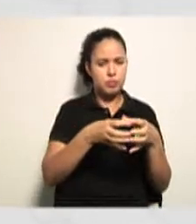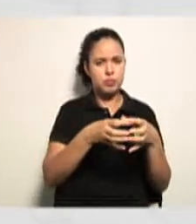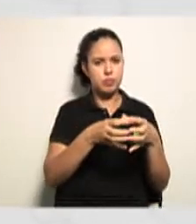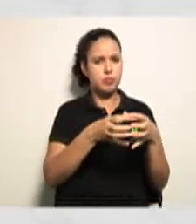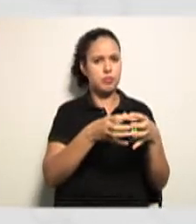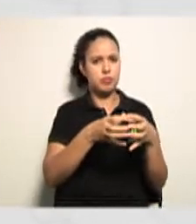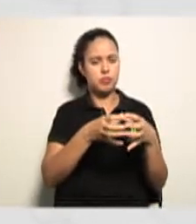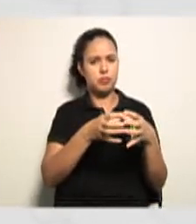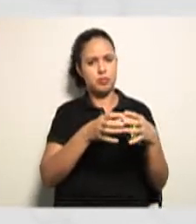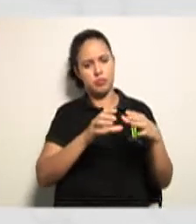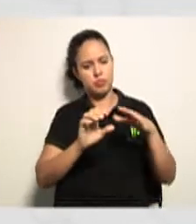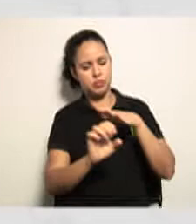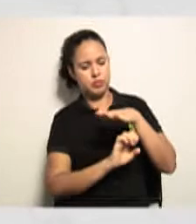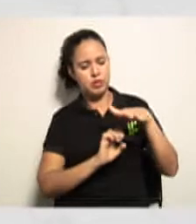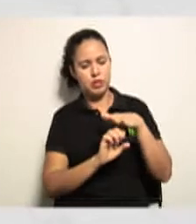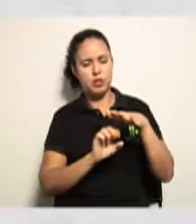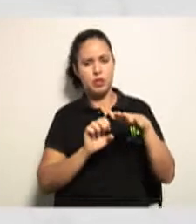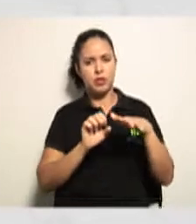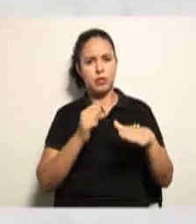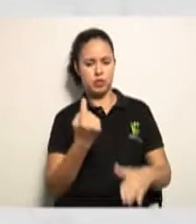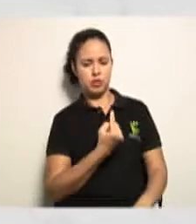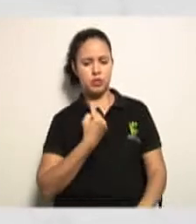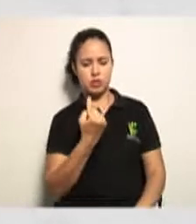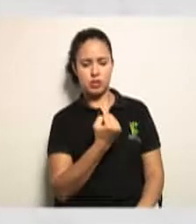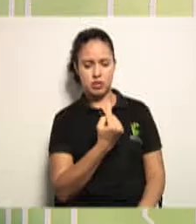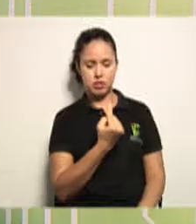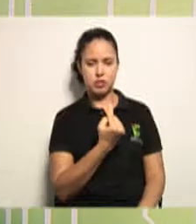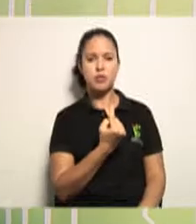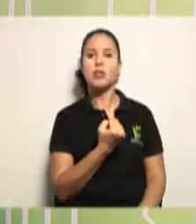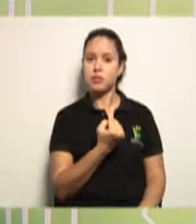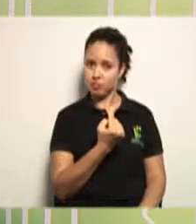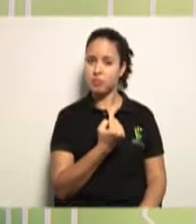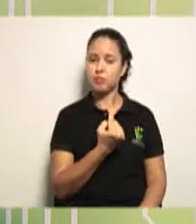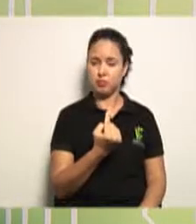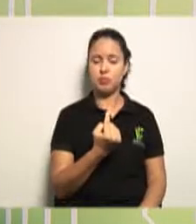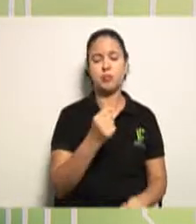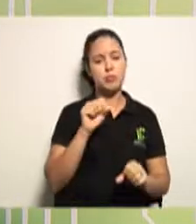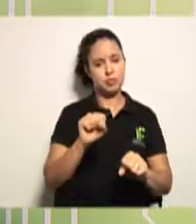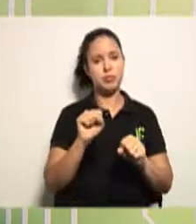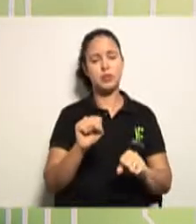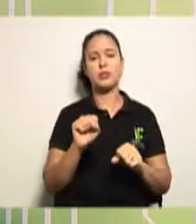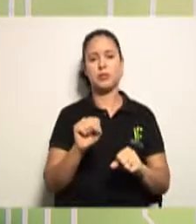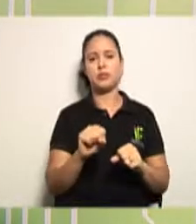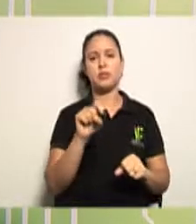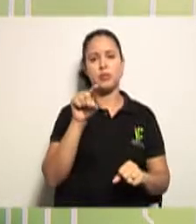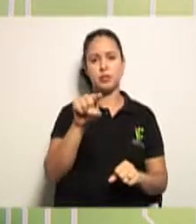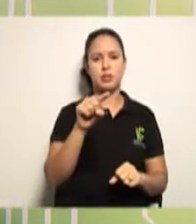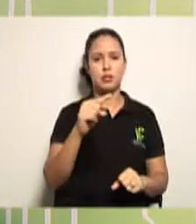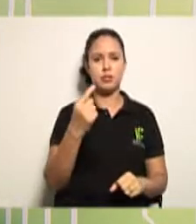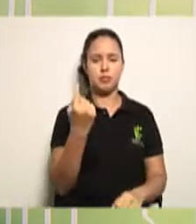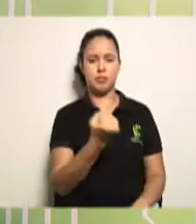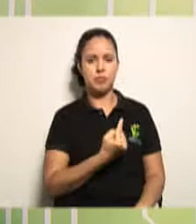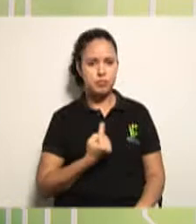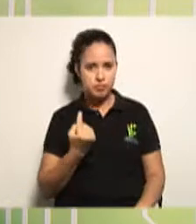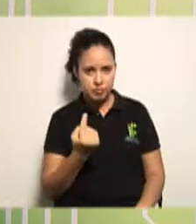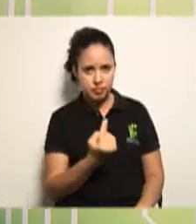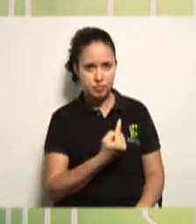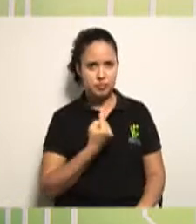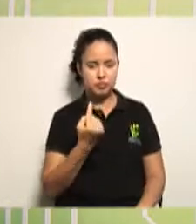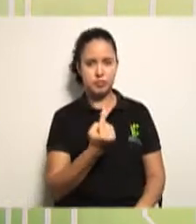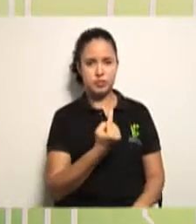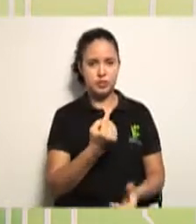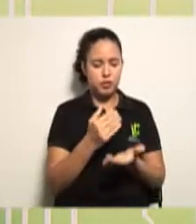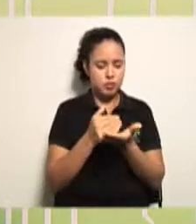iniciativa empreendedora, é uma organização, porque você vai estar envolvido diretamente como